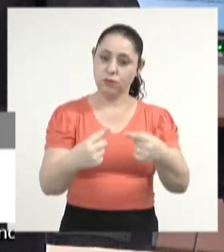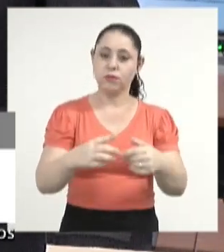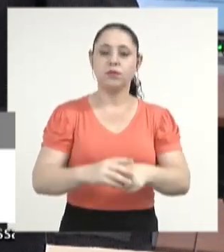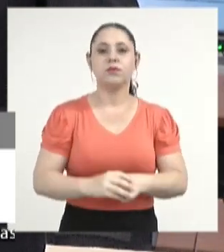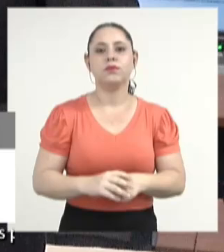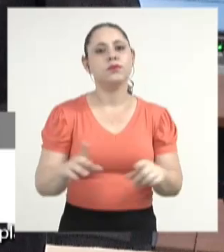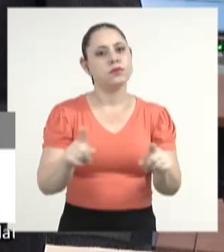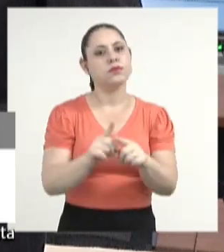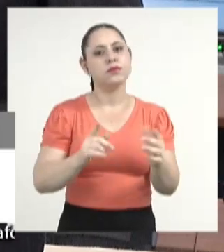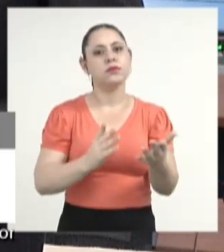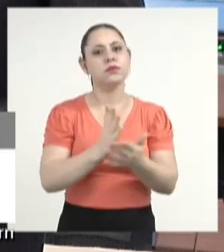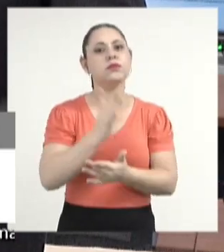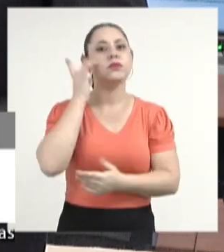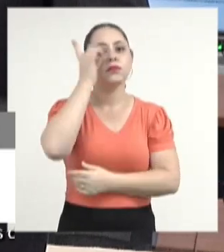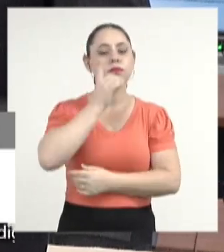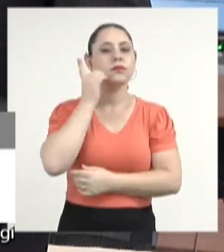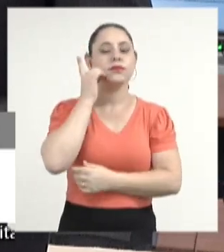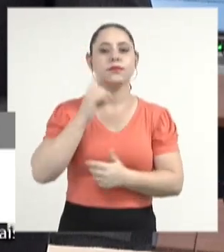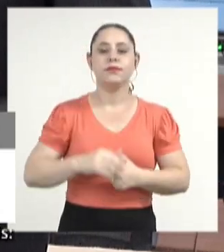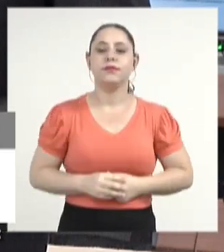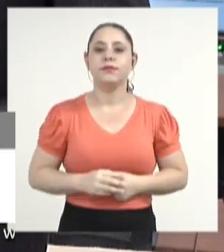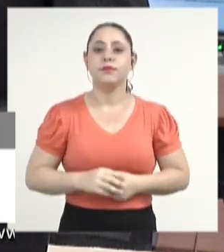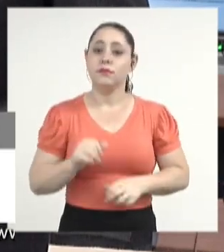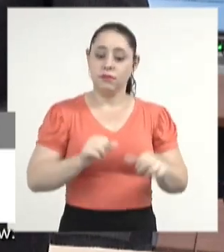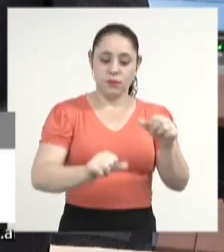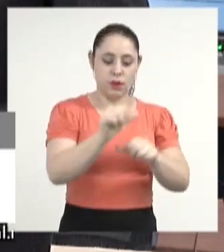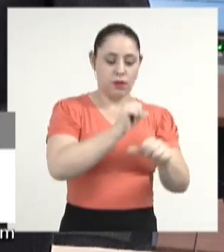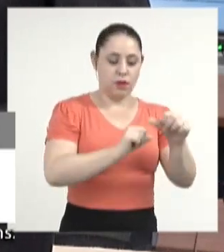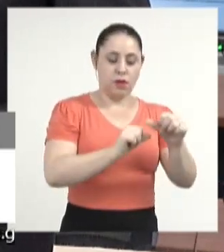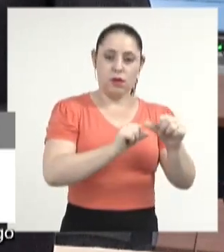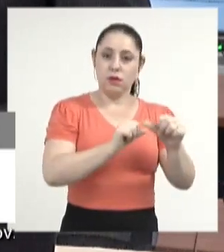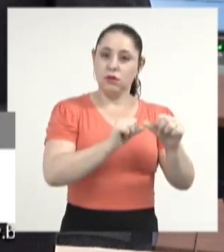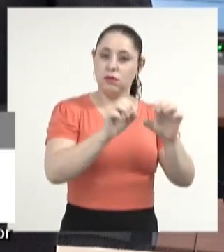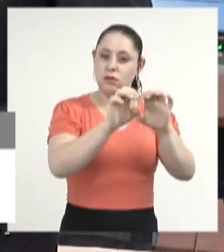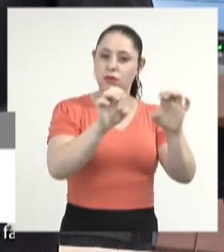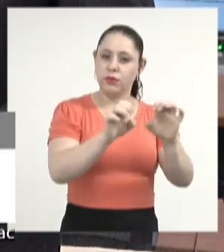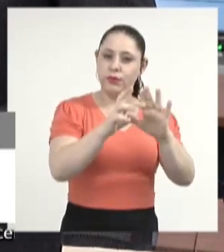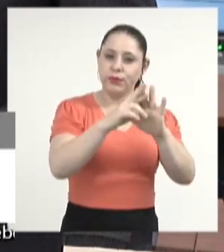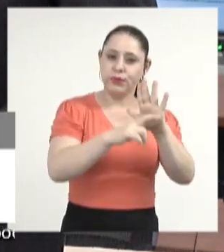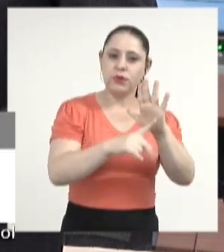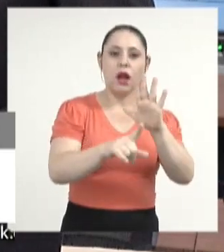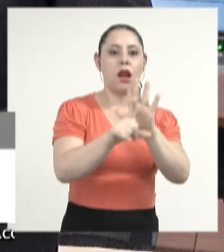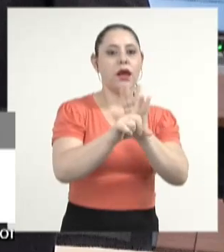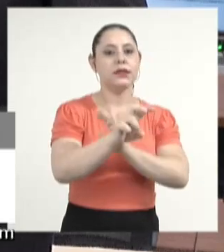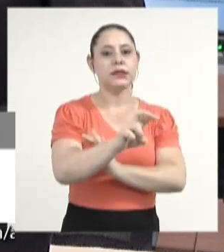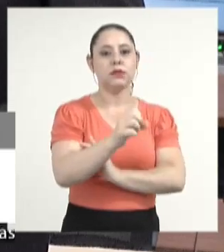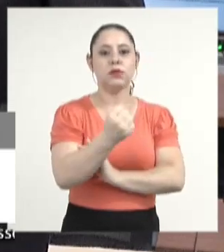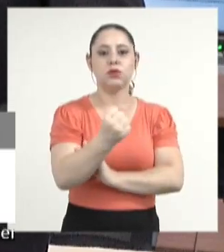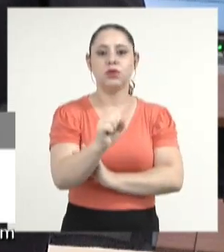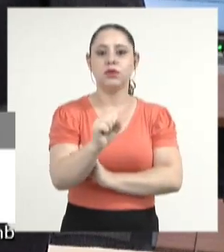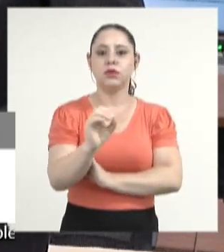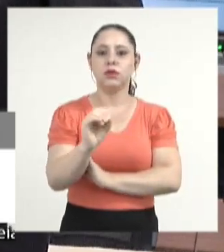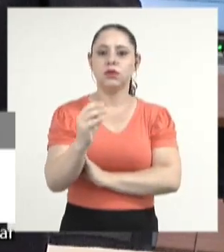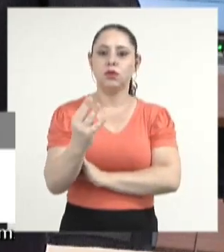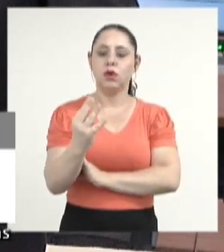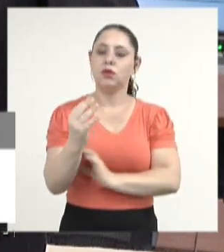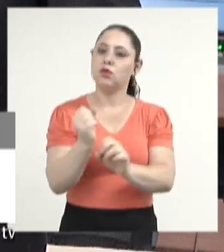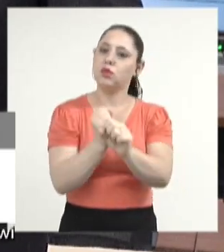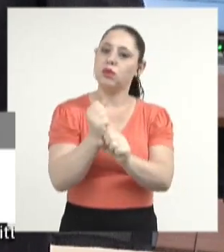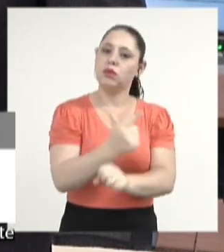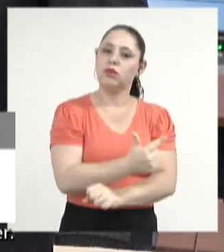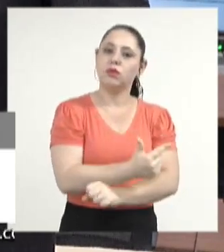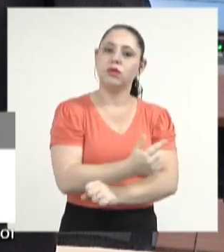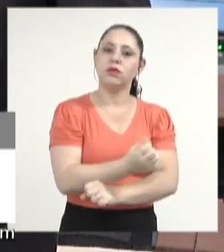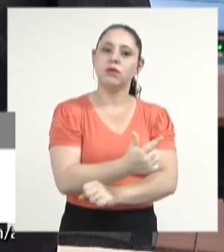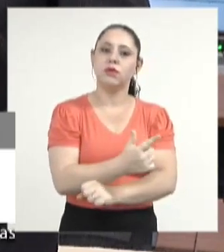discussão, também aprovado pelos deputados, ele altera um dispositivo da lei de número 5.804 de